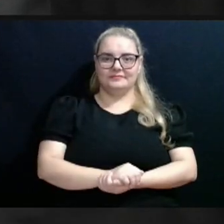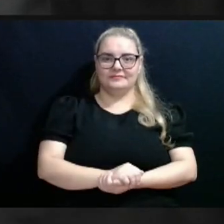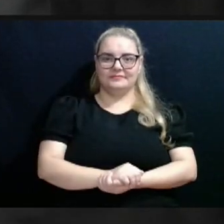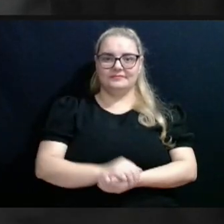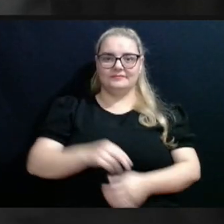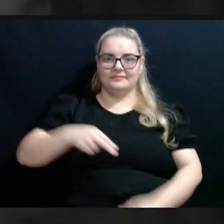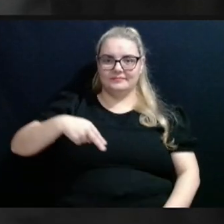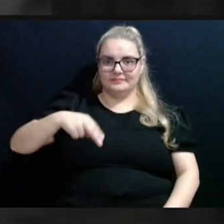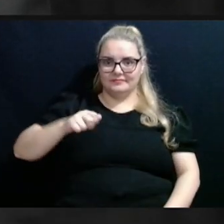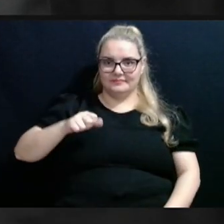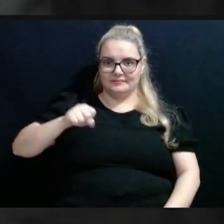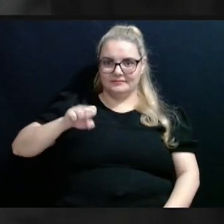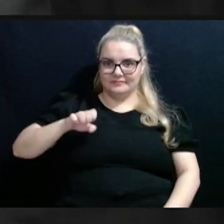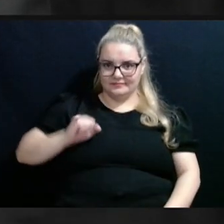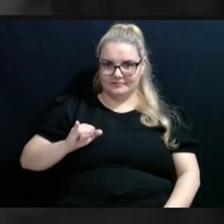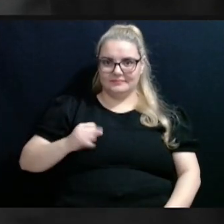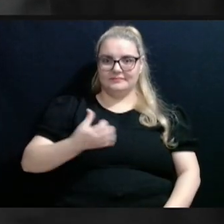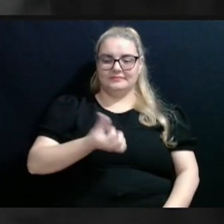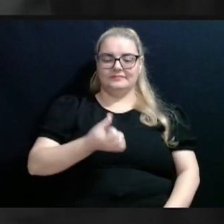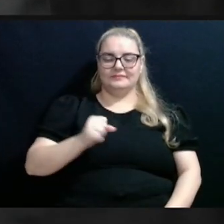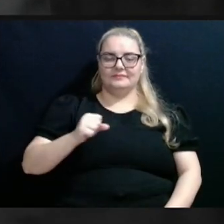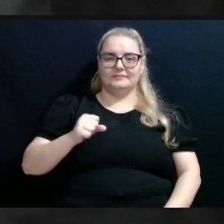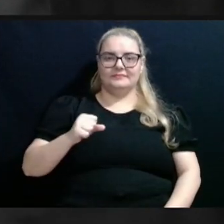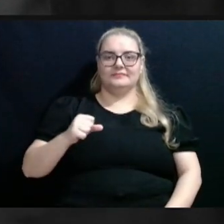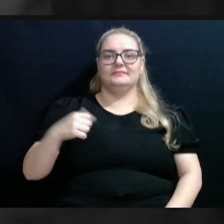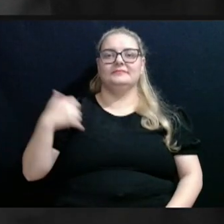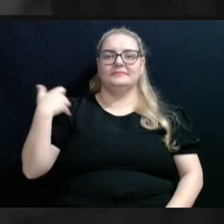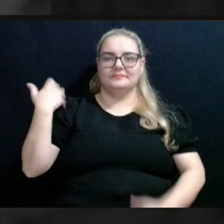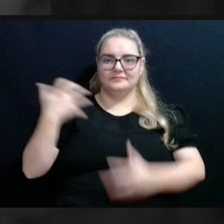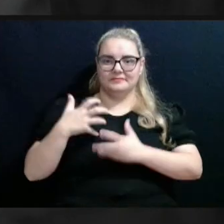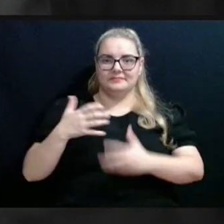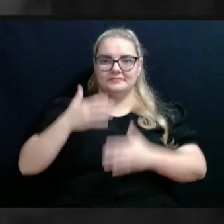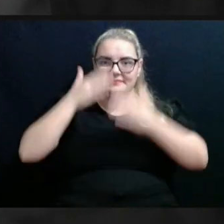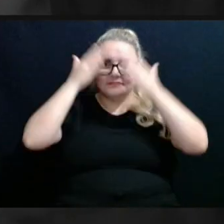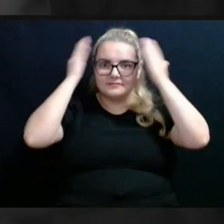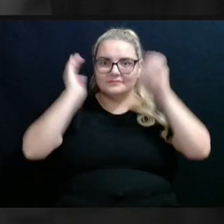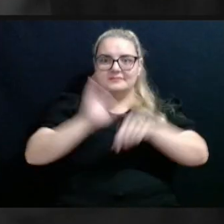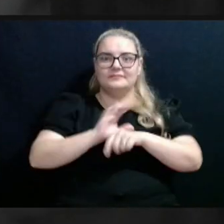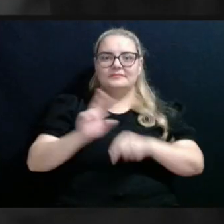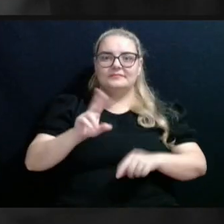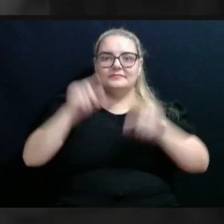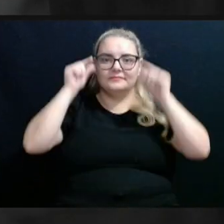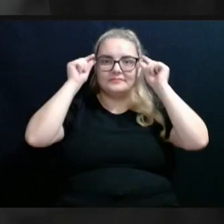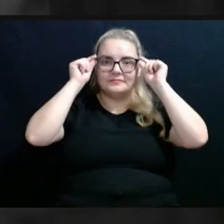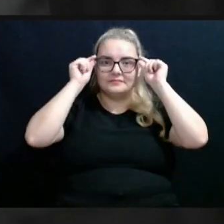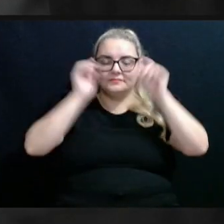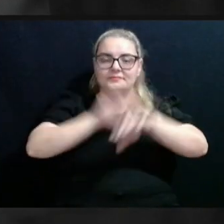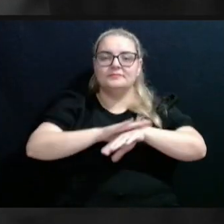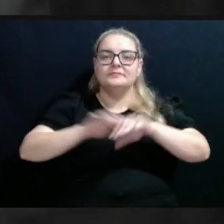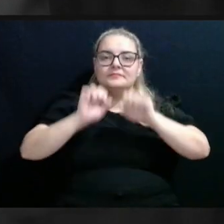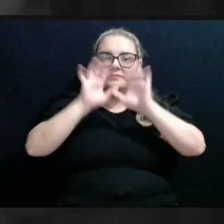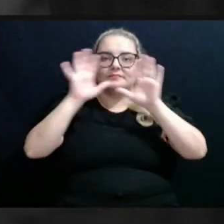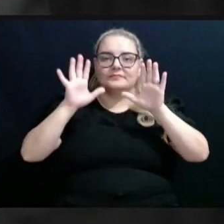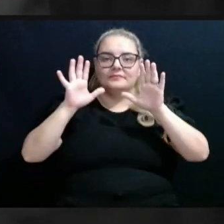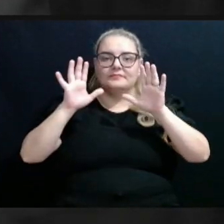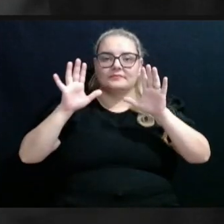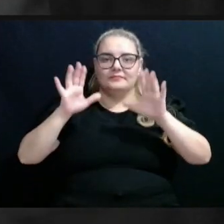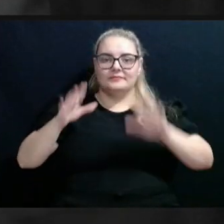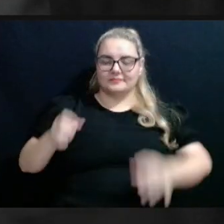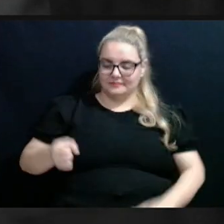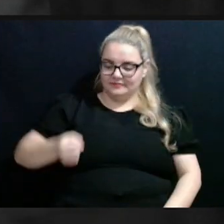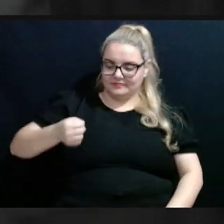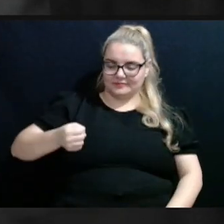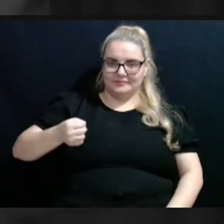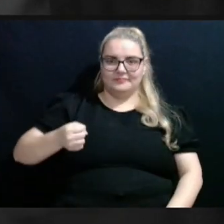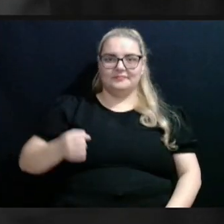de 68 anos, cabelos grisalhos, uso óculos, pele clara. Estou também com a caneca na Casa do Povo